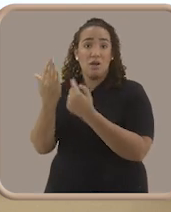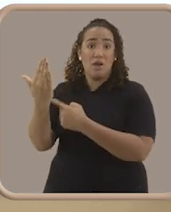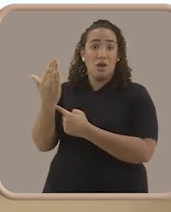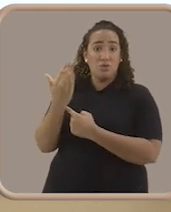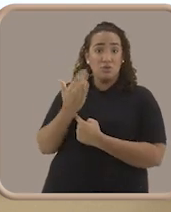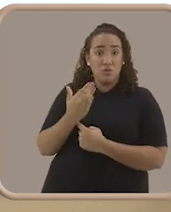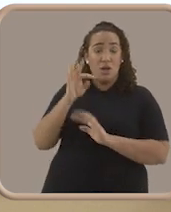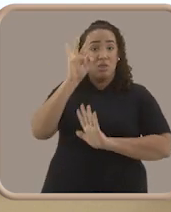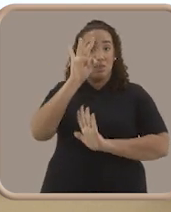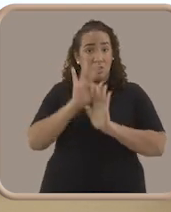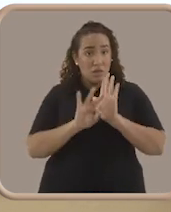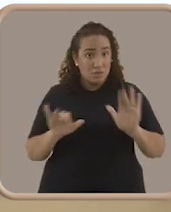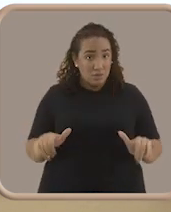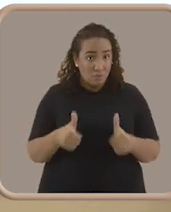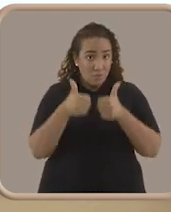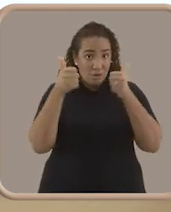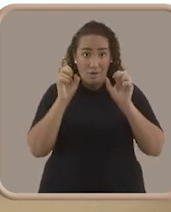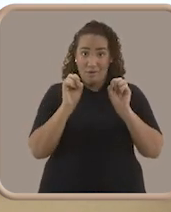melhorar o texto, tá bom?